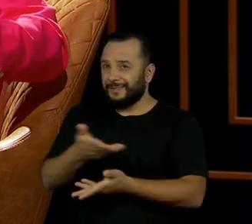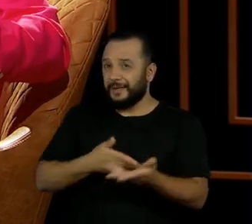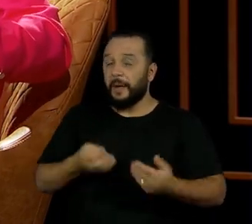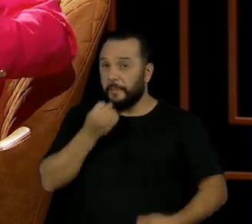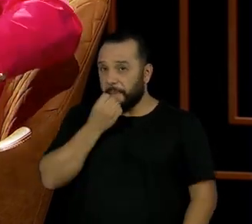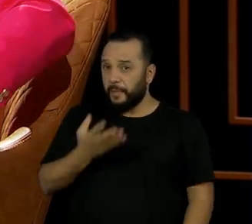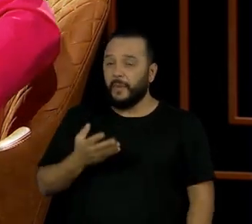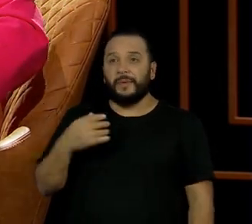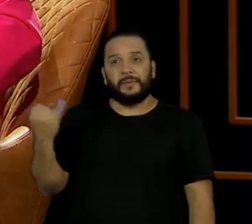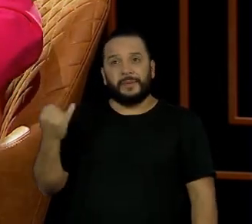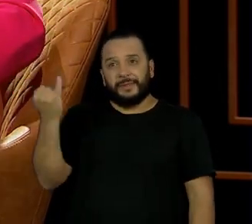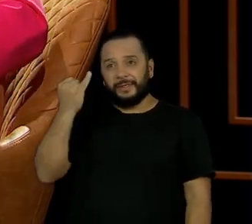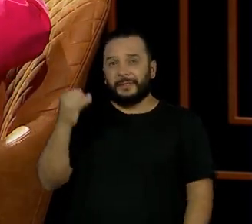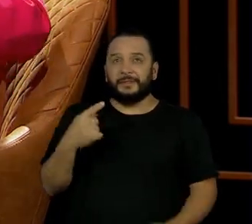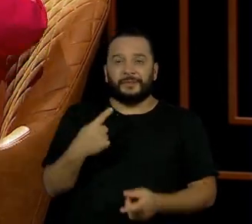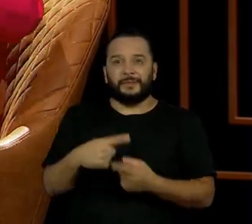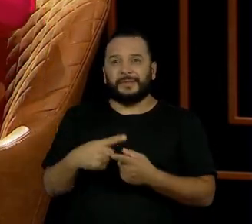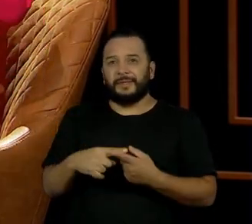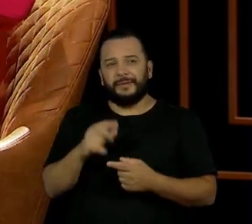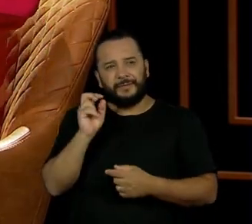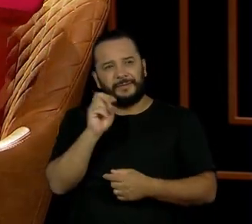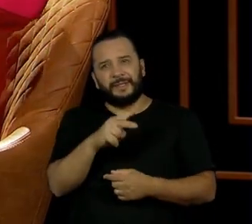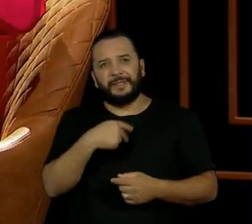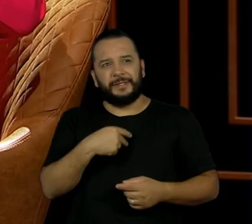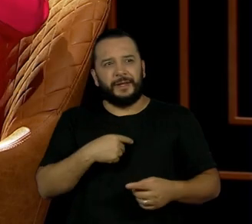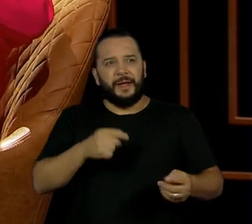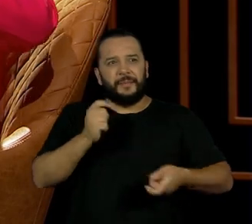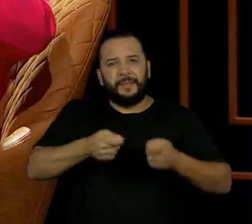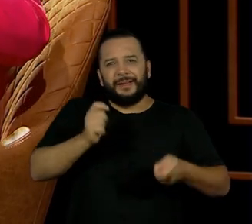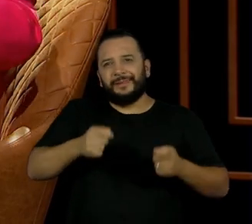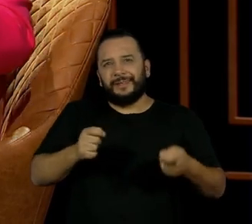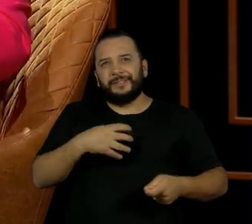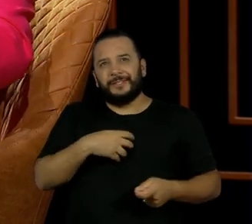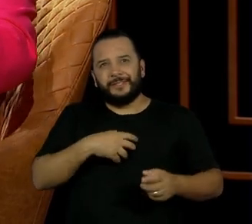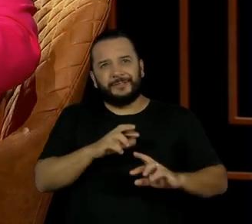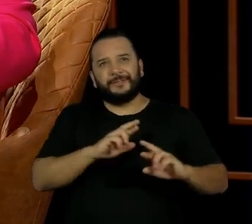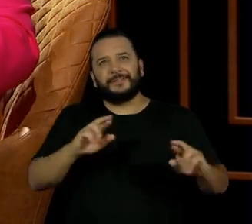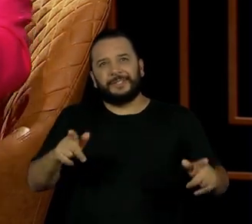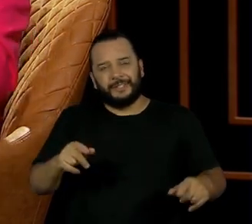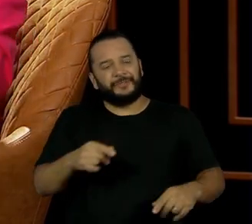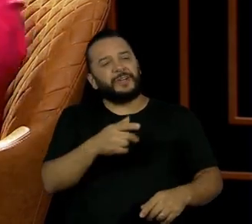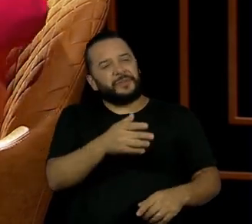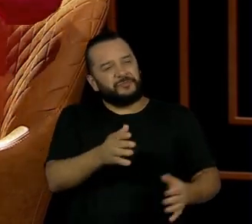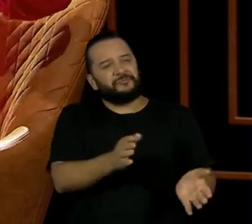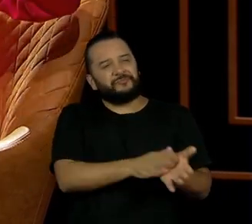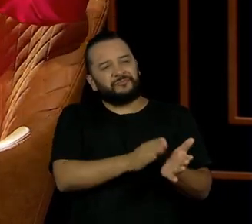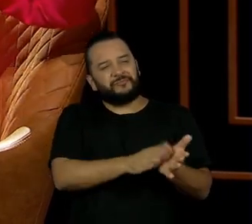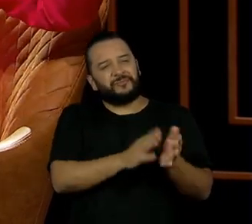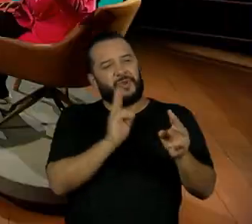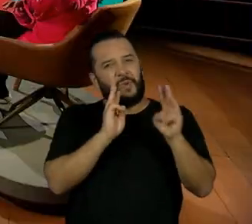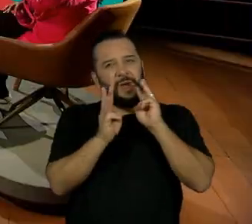toda a diferença no palco quem eu olho para o batera quando ele faz uma virada diferente eu falo uau